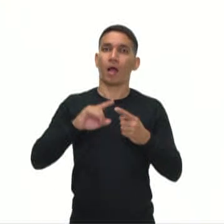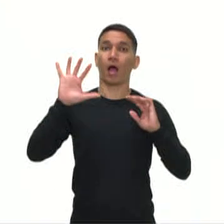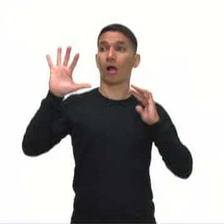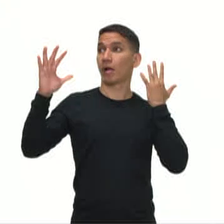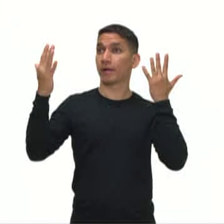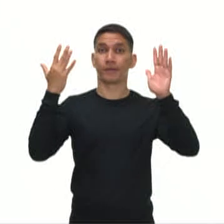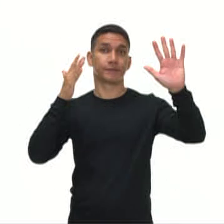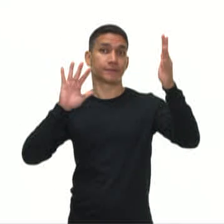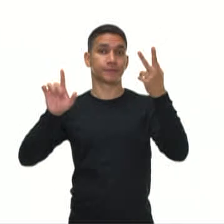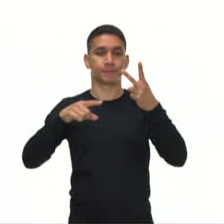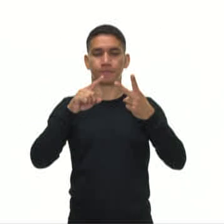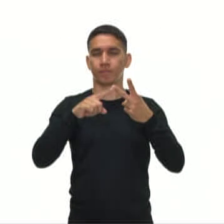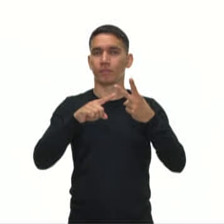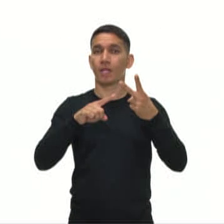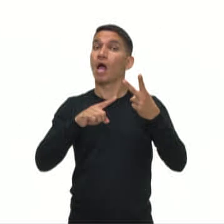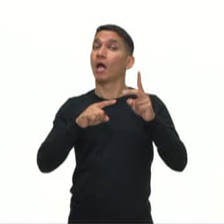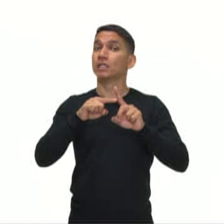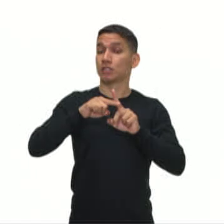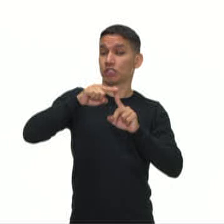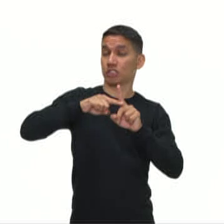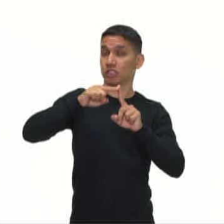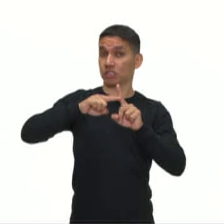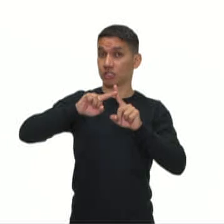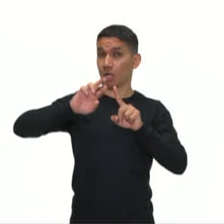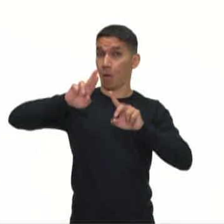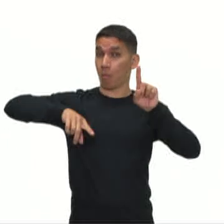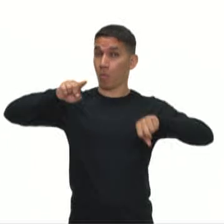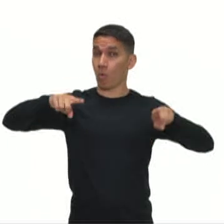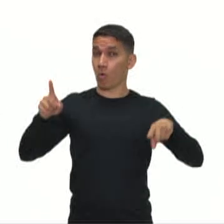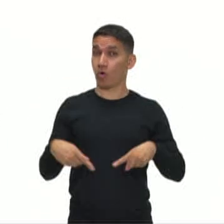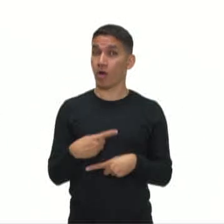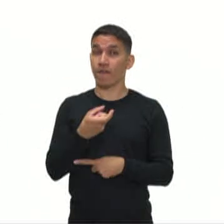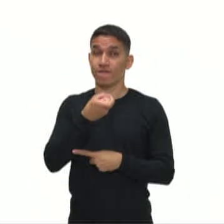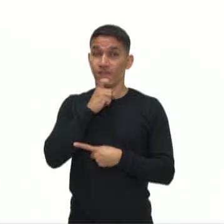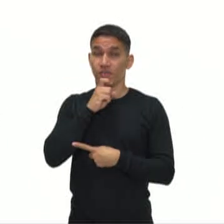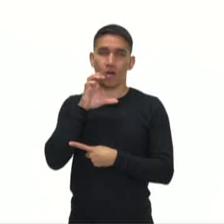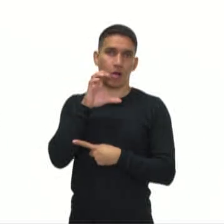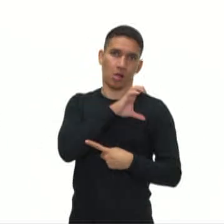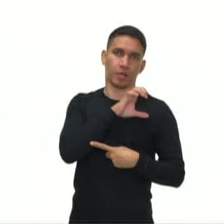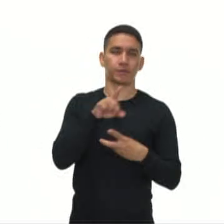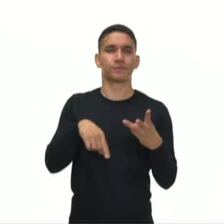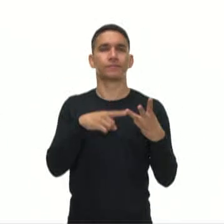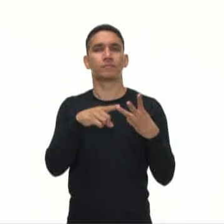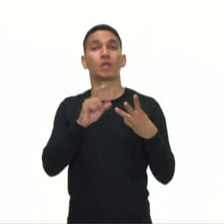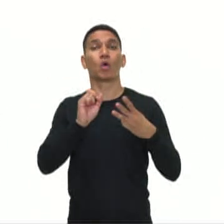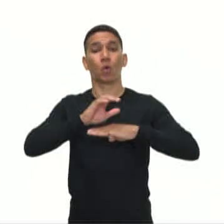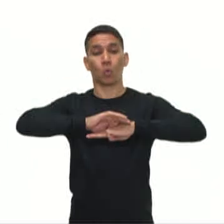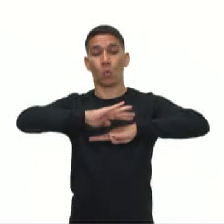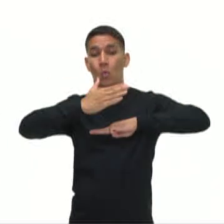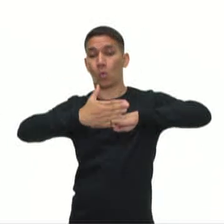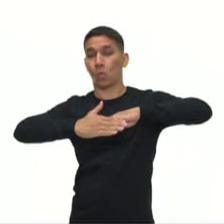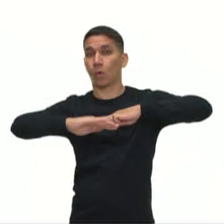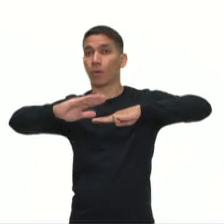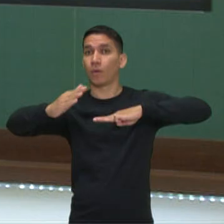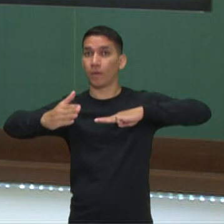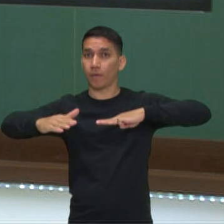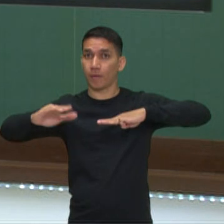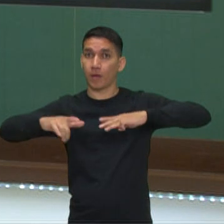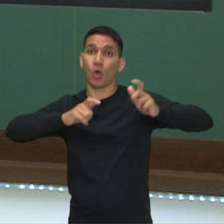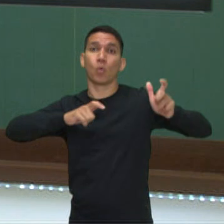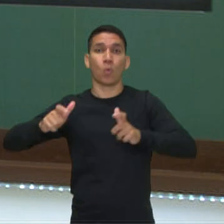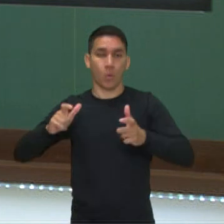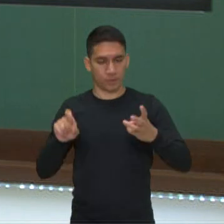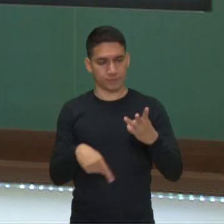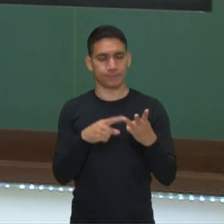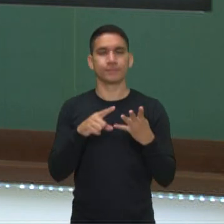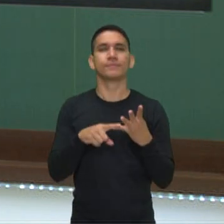as variações da temperatura, frio e calor, a inclinação do relevo, desse local,